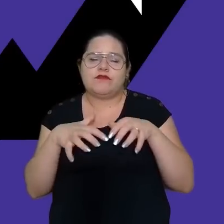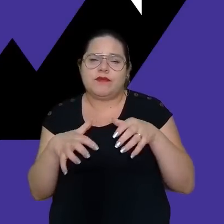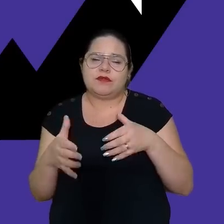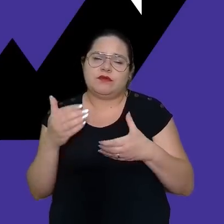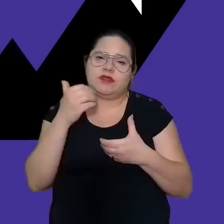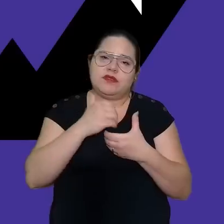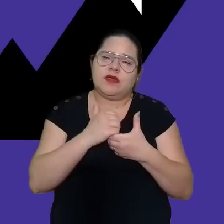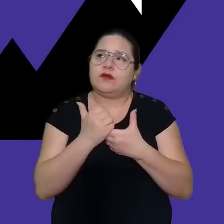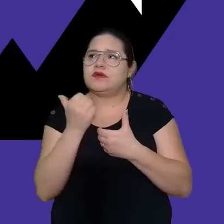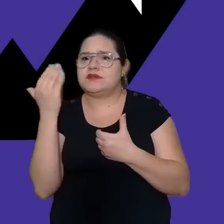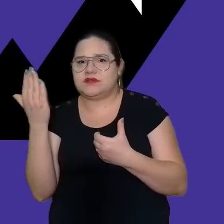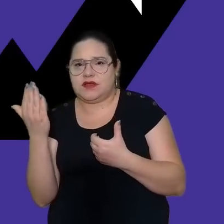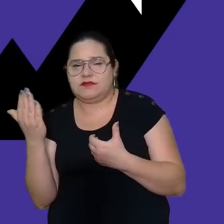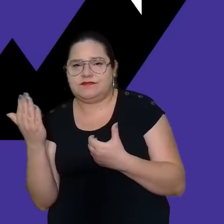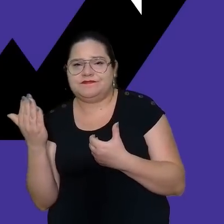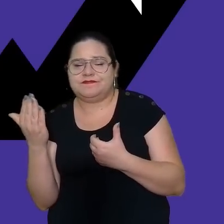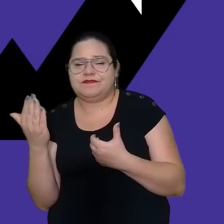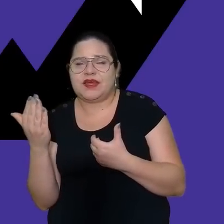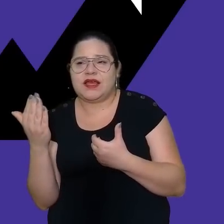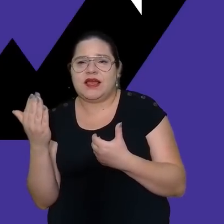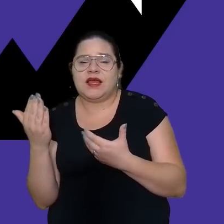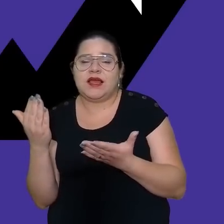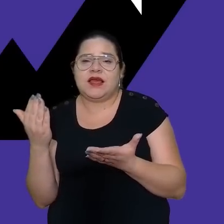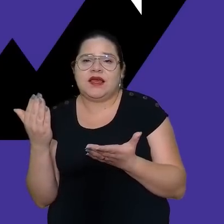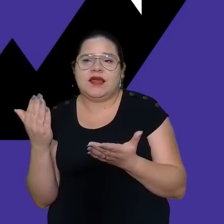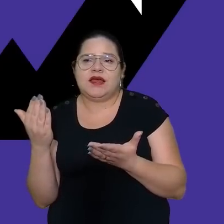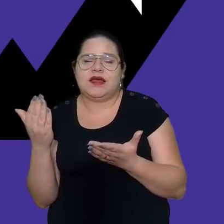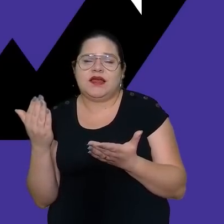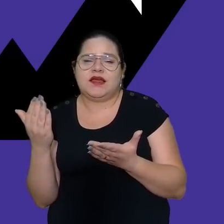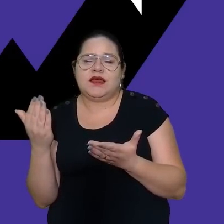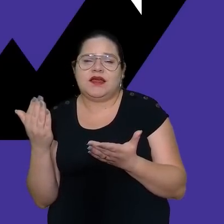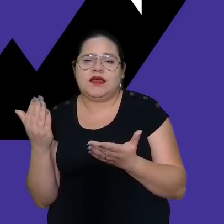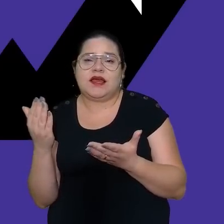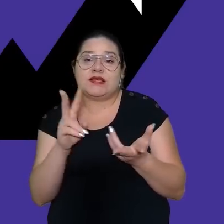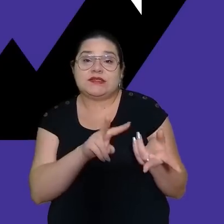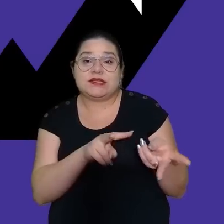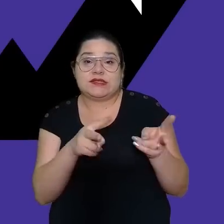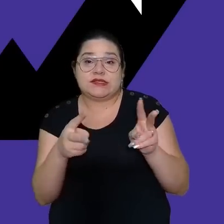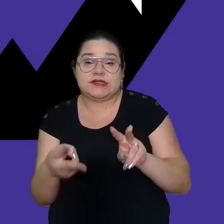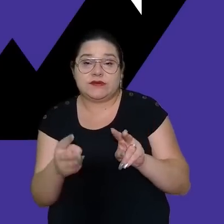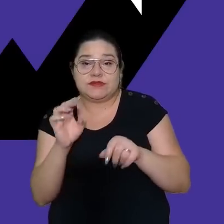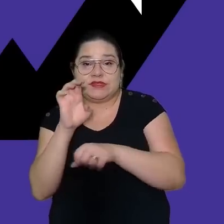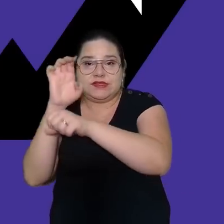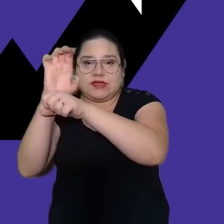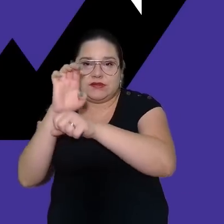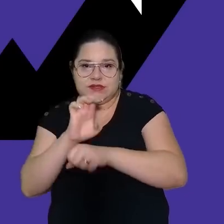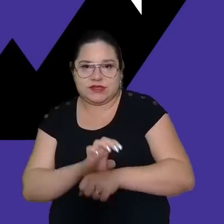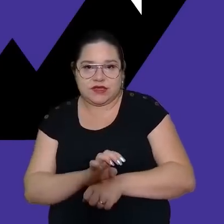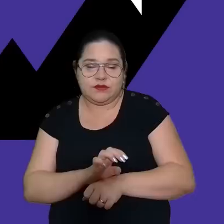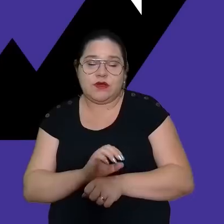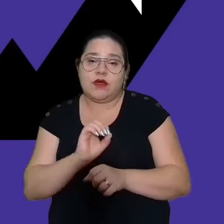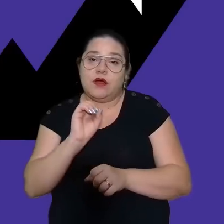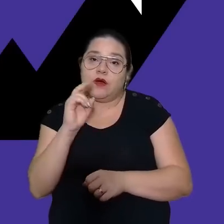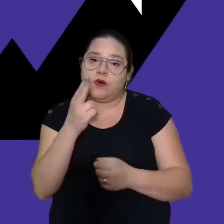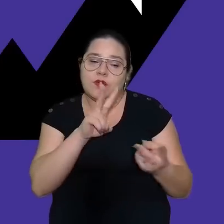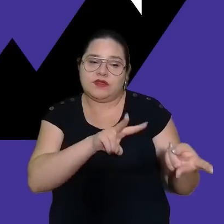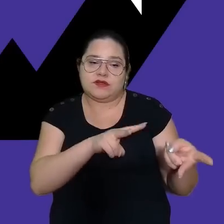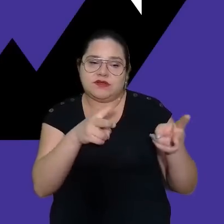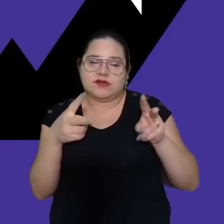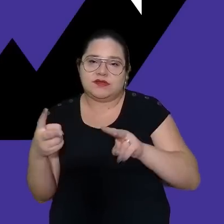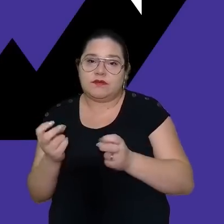né? Seja as transações entre estados ou a transação para